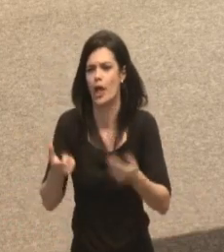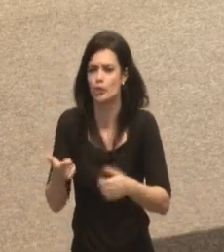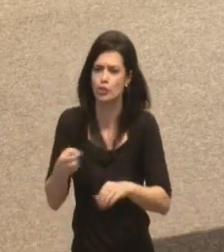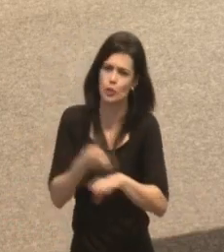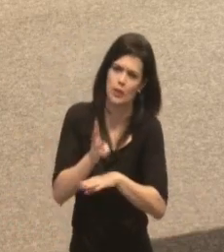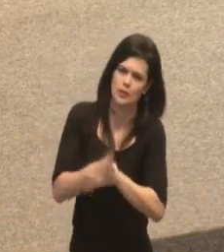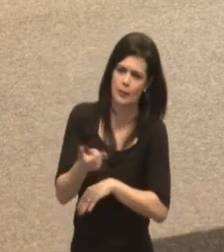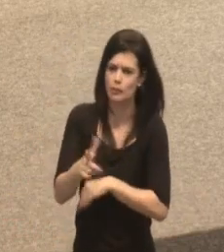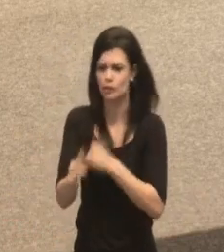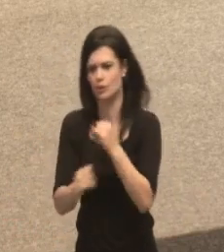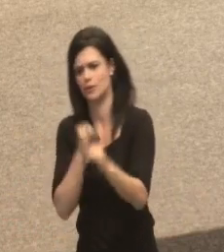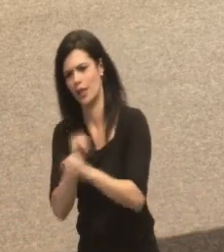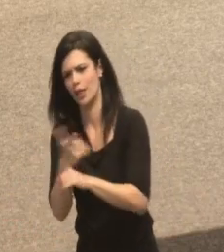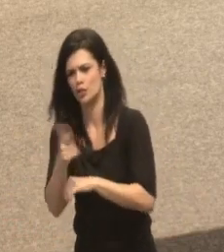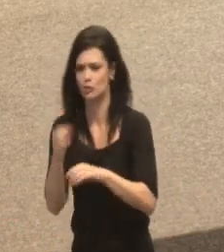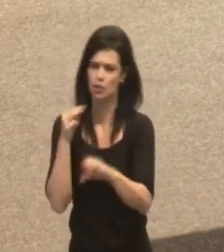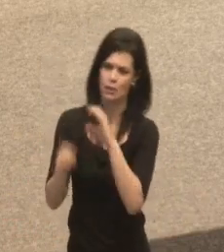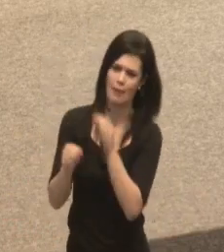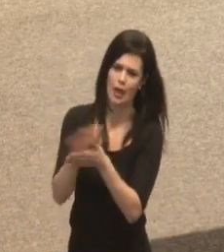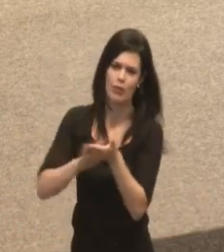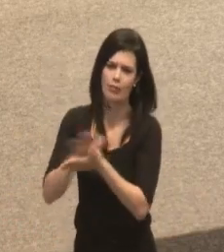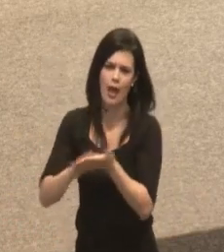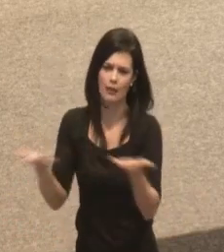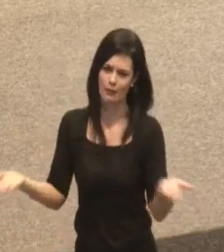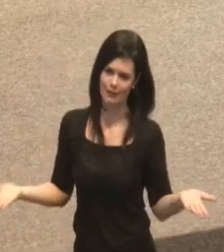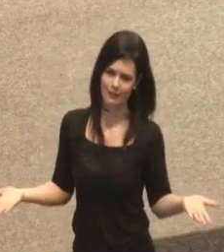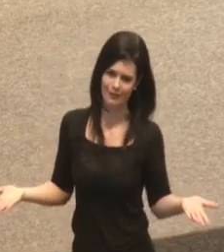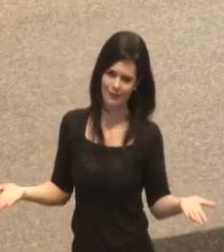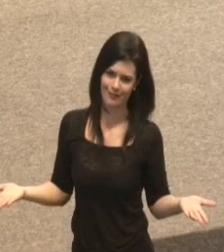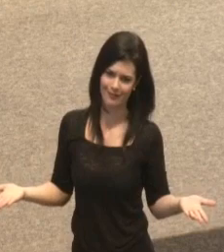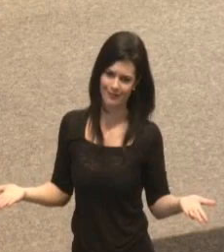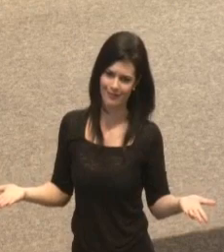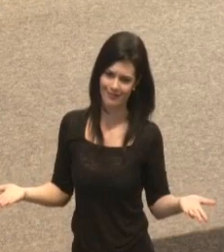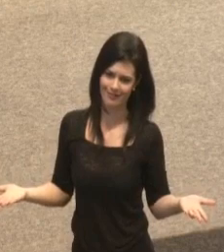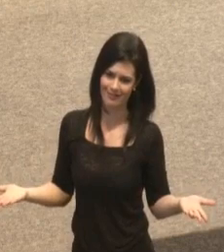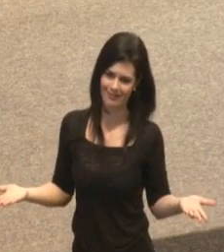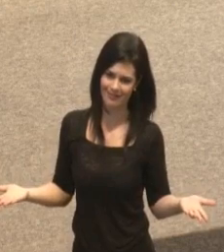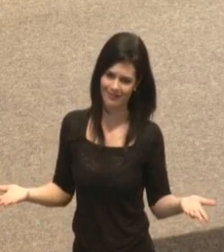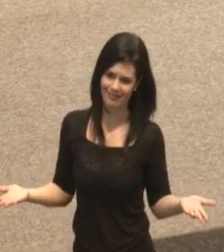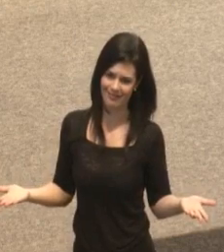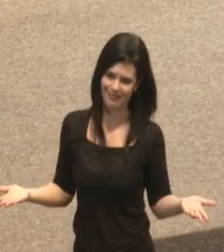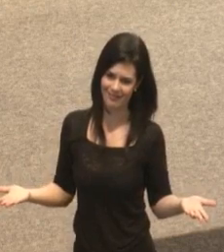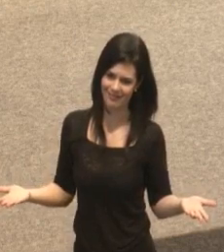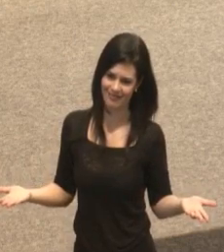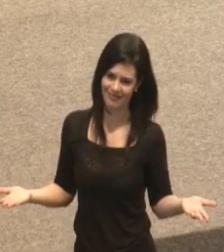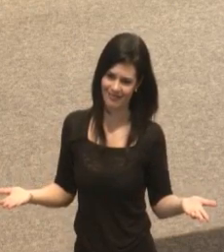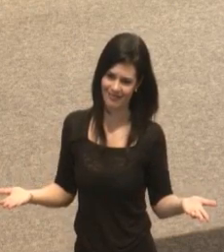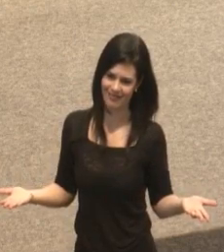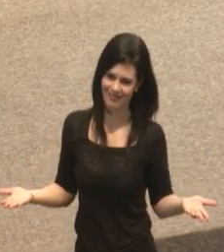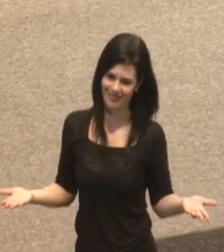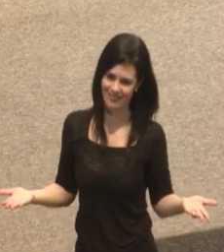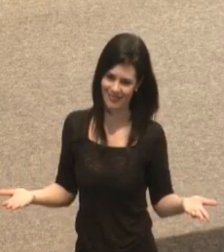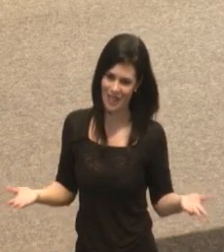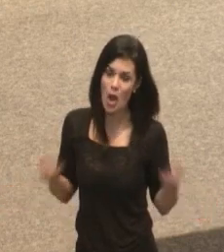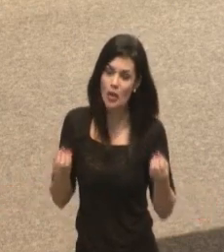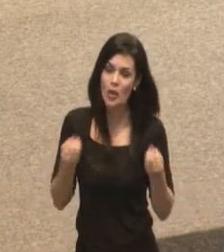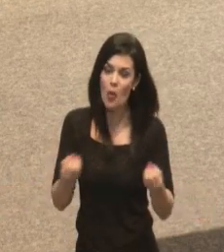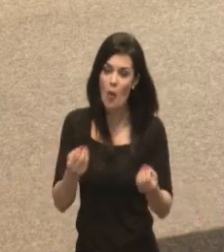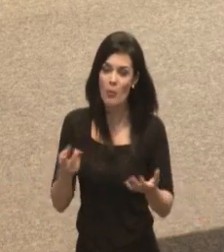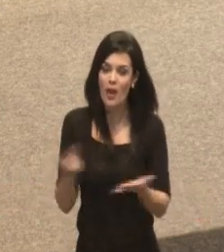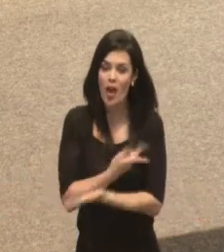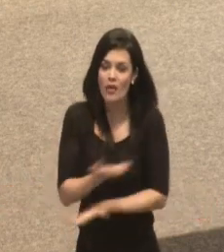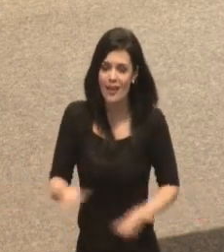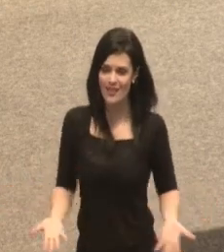geração em geração. A relação entre Tororó e Filipos É uma só na perspectiva missiológica,